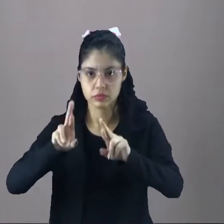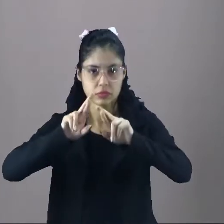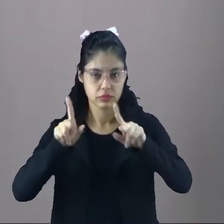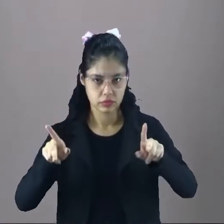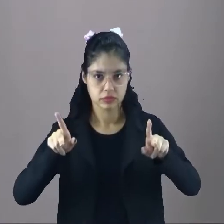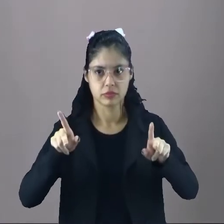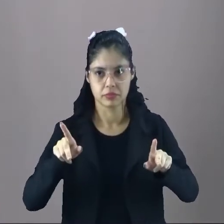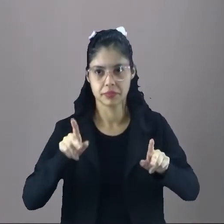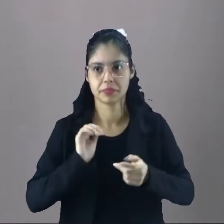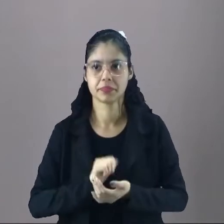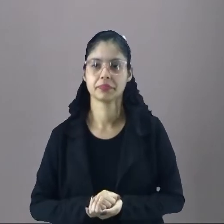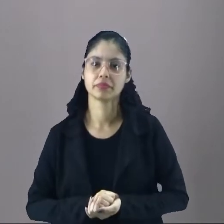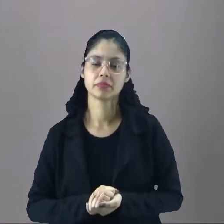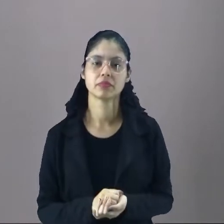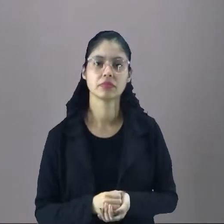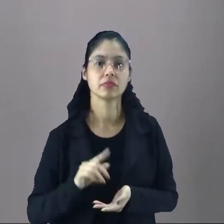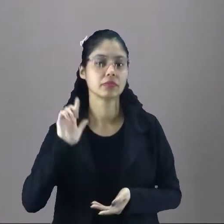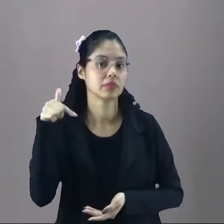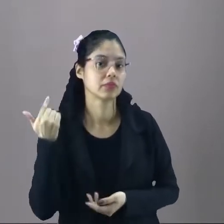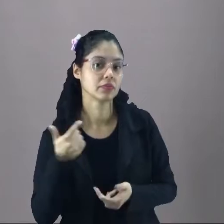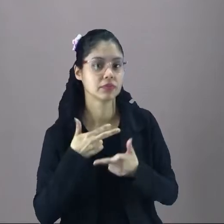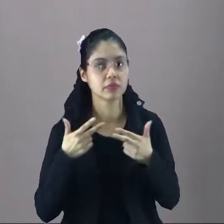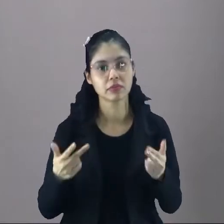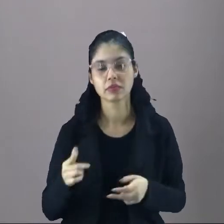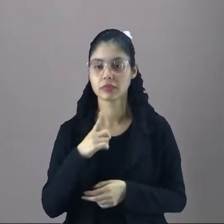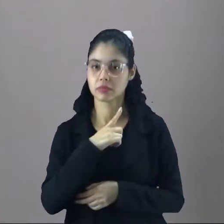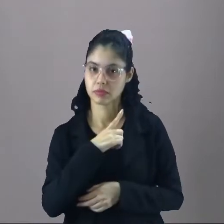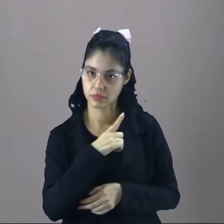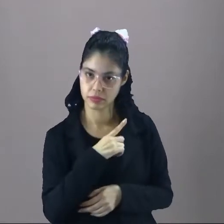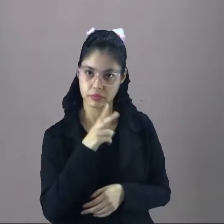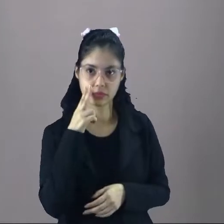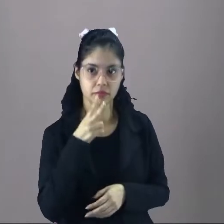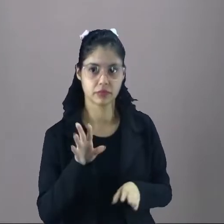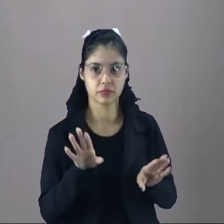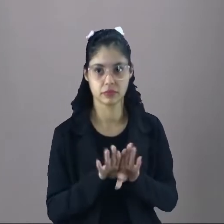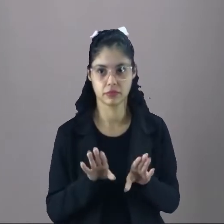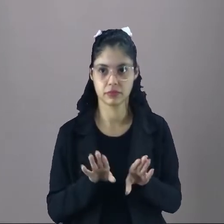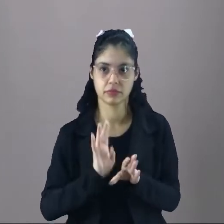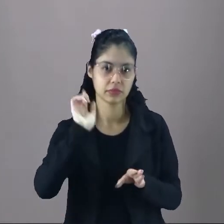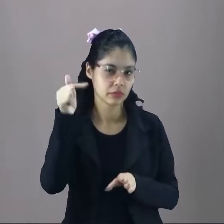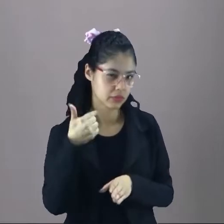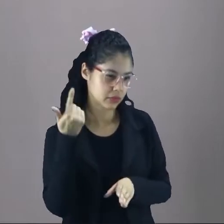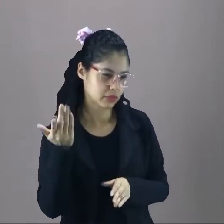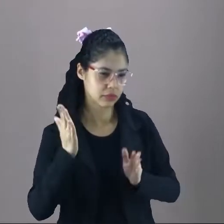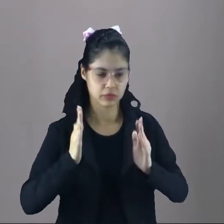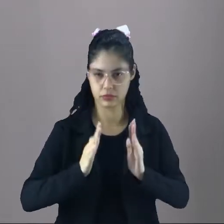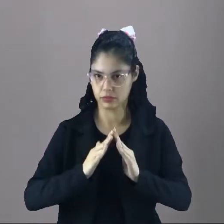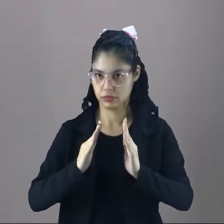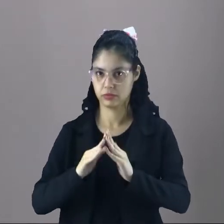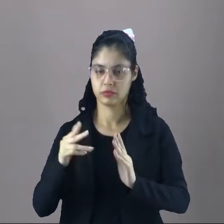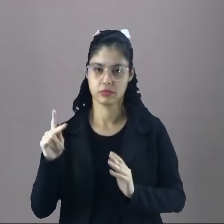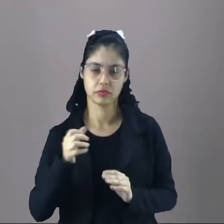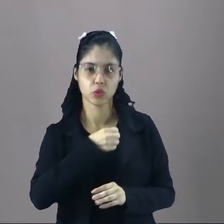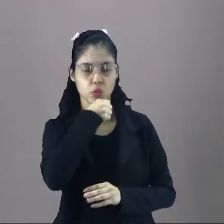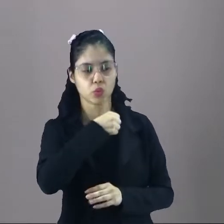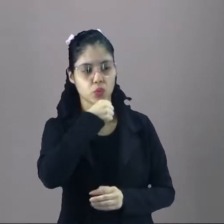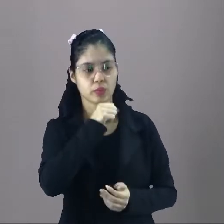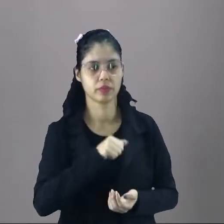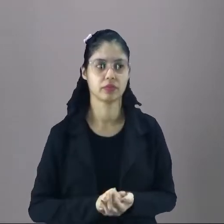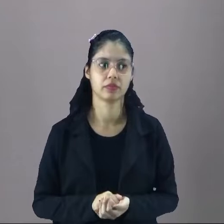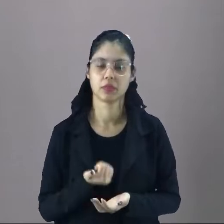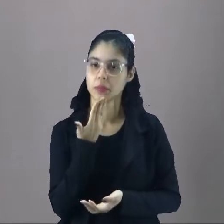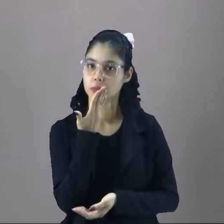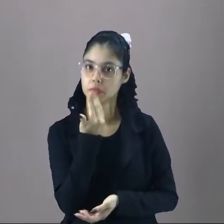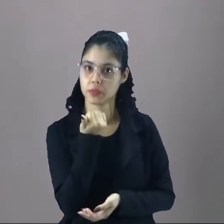a diferença. Outra coisa que a Júlia viu, é lá na casa da avó dela, na